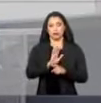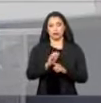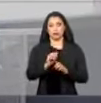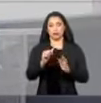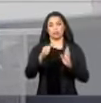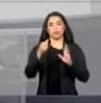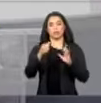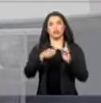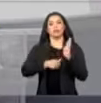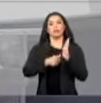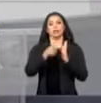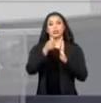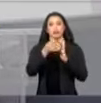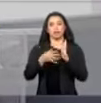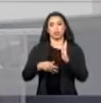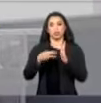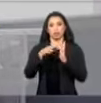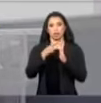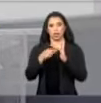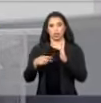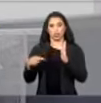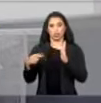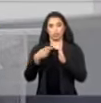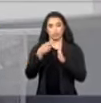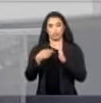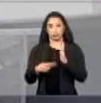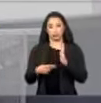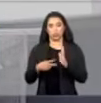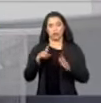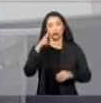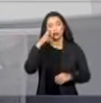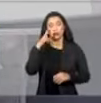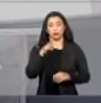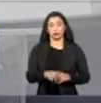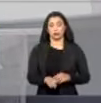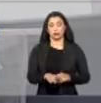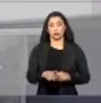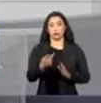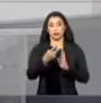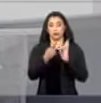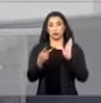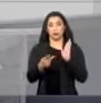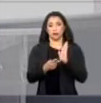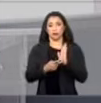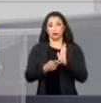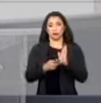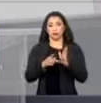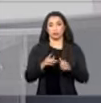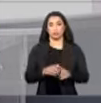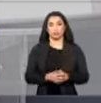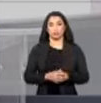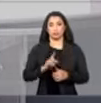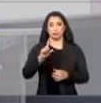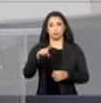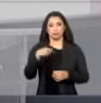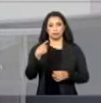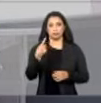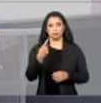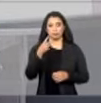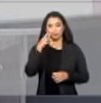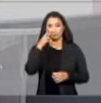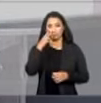E eu tive a imensa satisfação profissional de participar da formulação do projeto da Ancine. E, posteriormente,